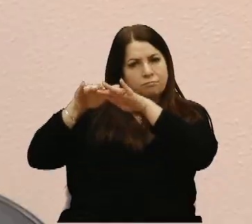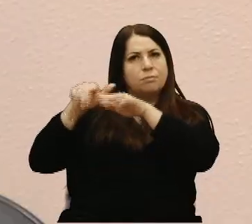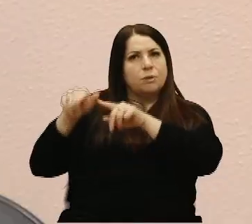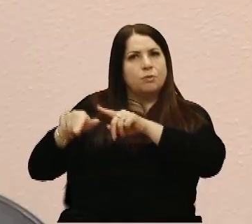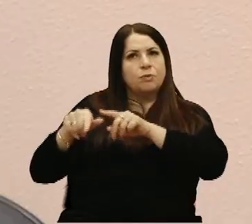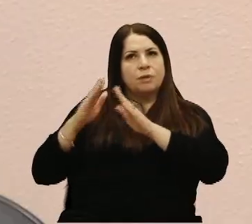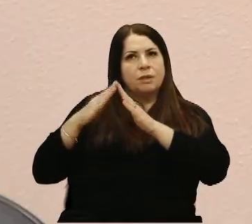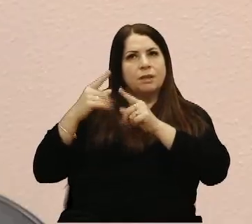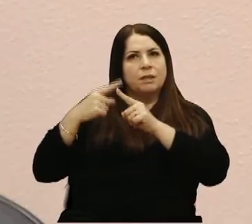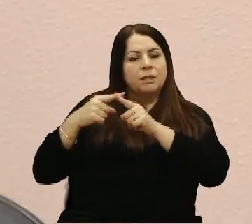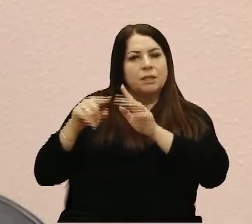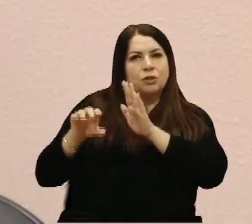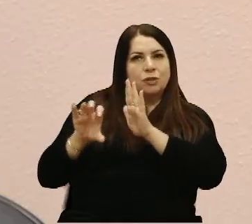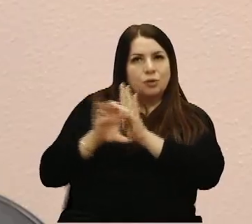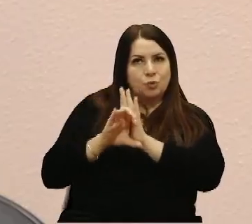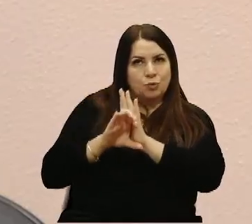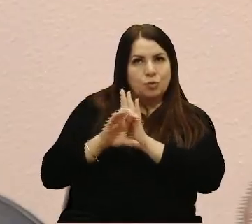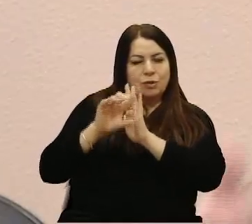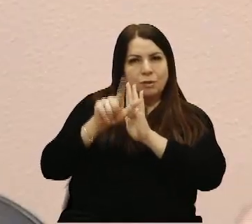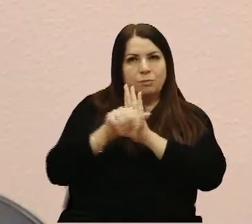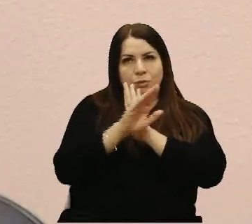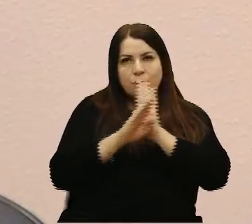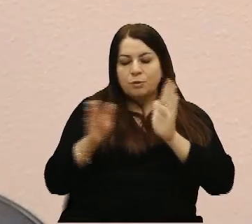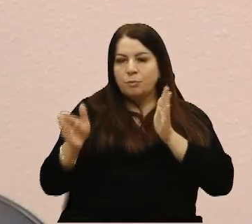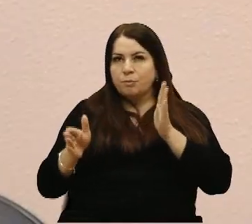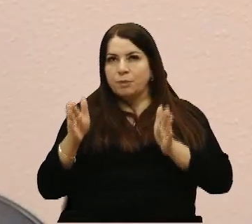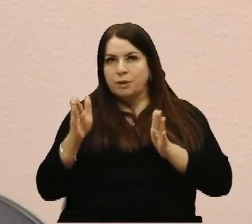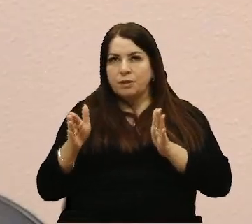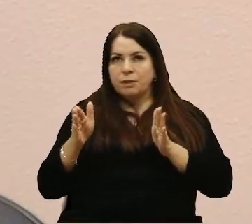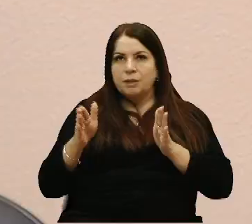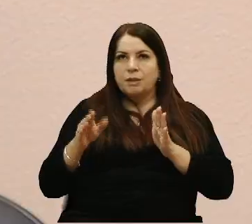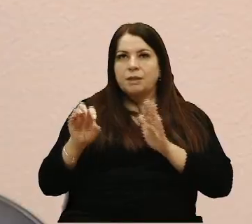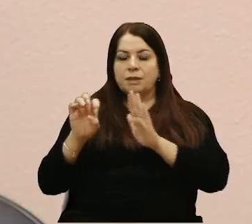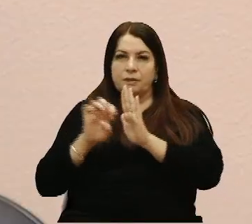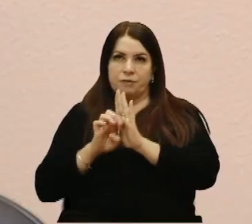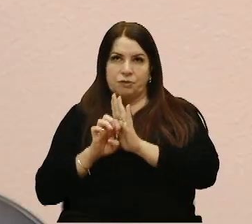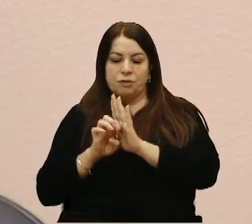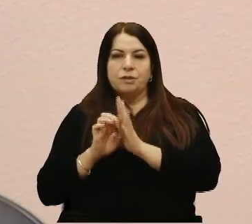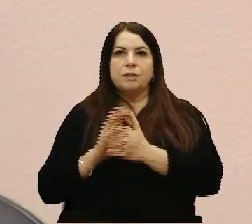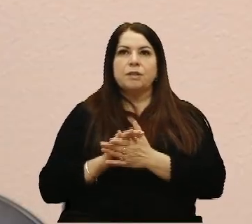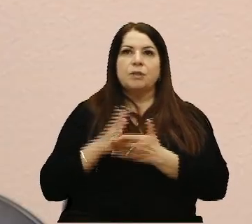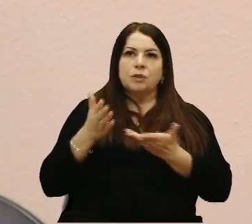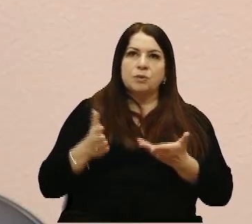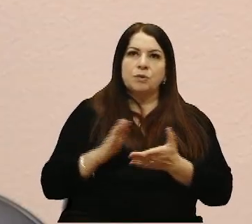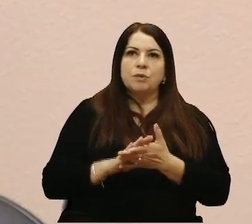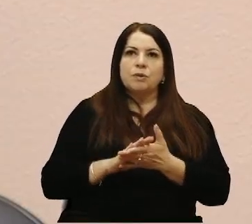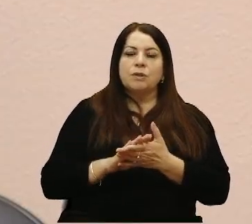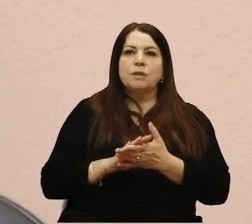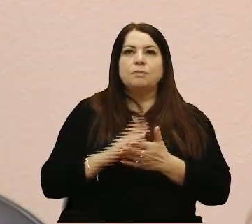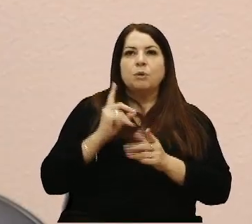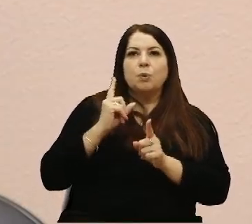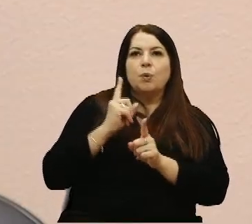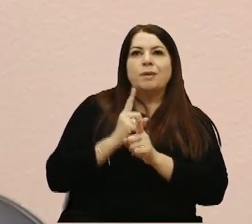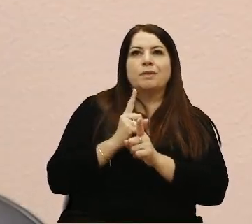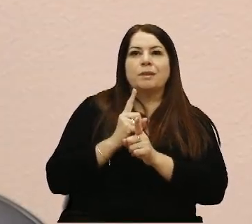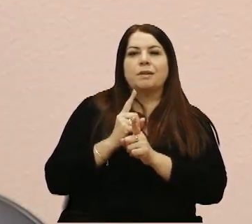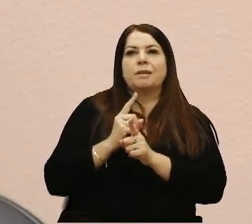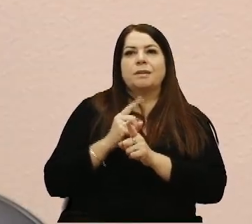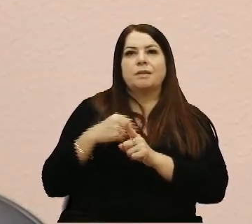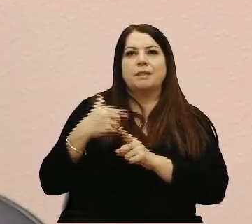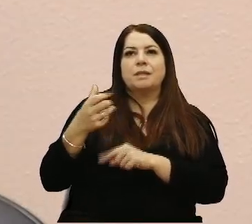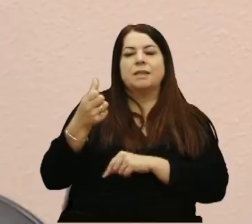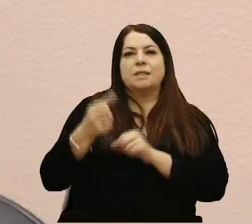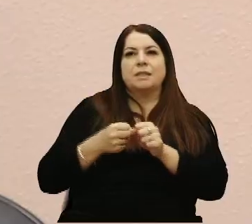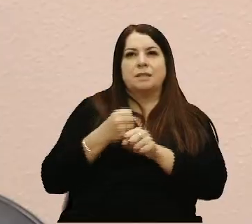na Igreja Católica, depois passei por um período na Igreja Evangélica, e hoje me encontrei, ao longo de